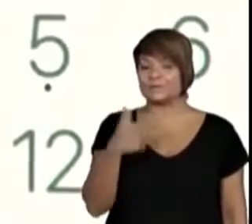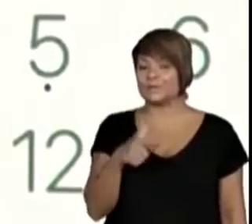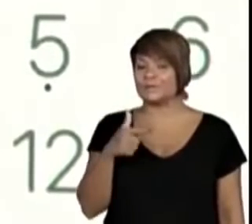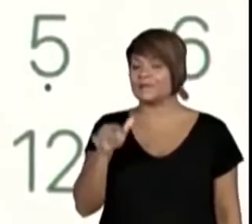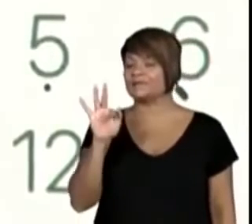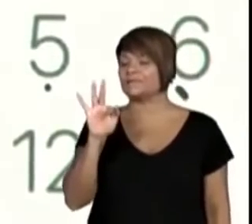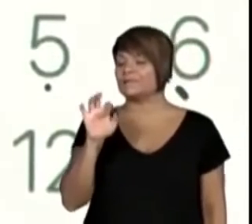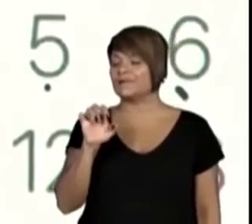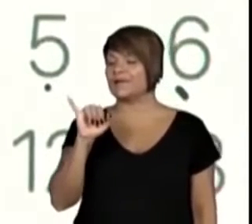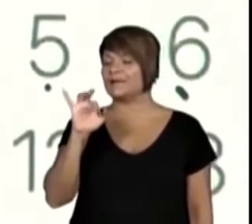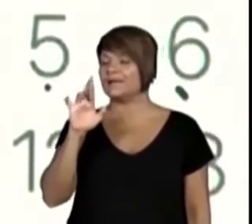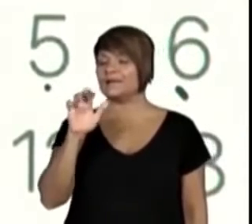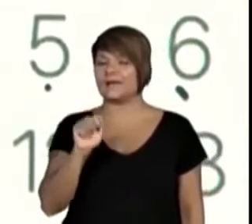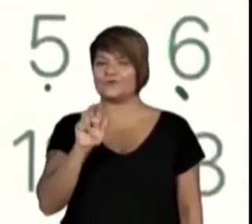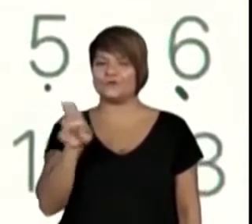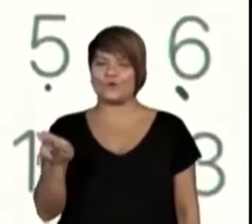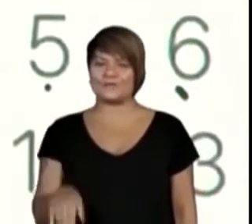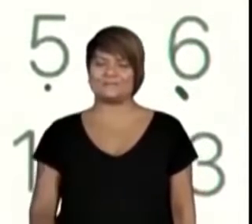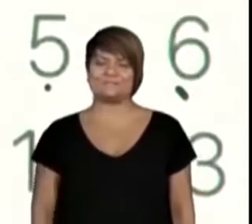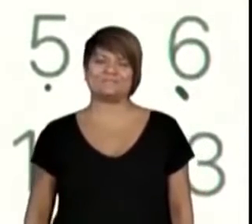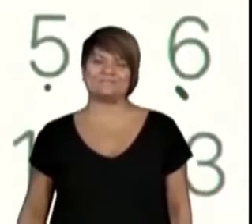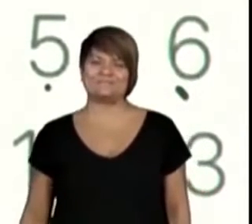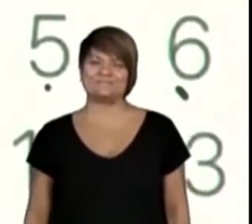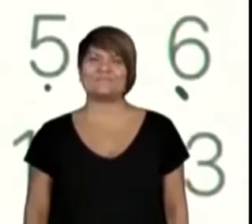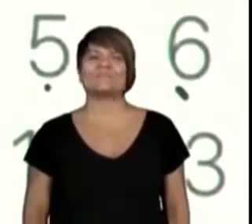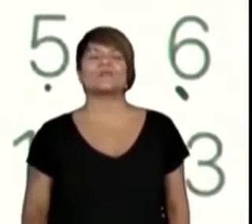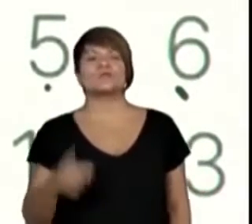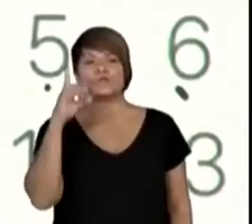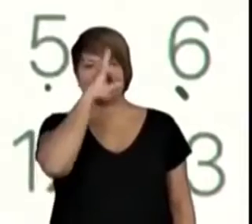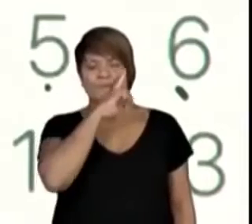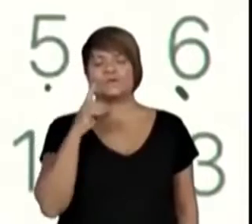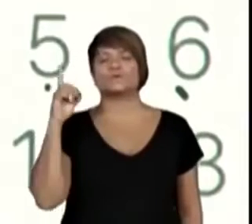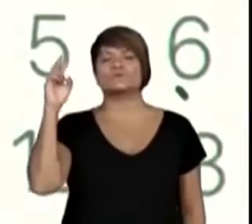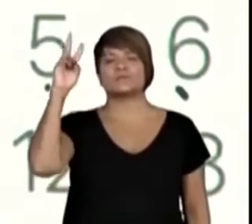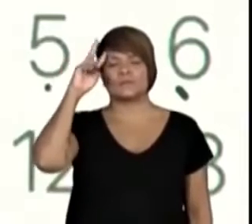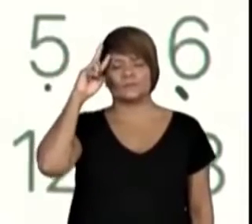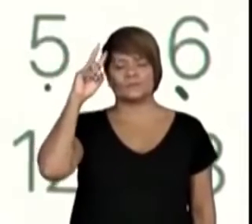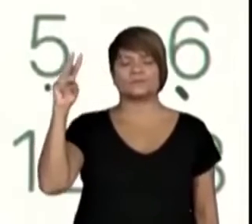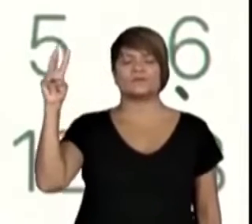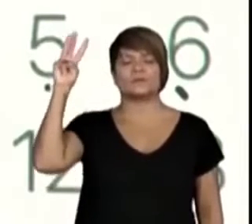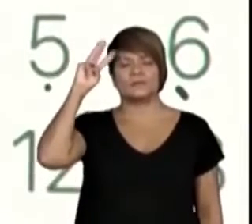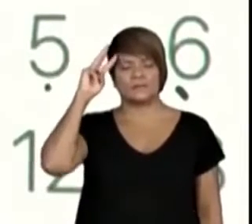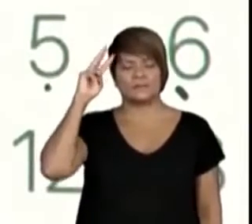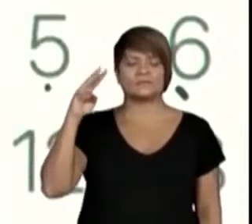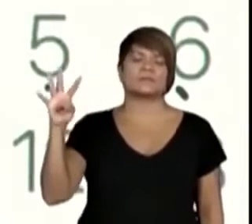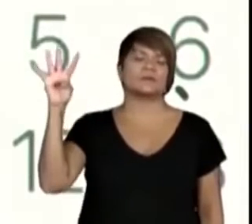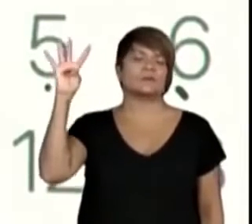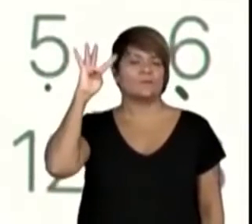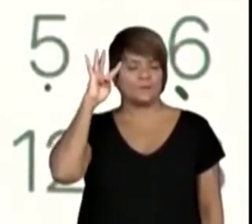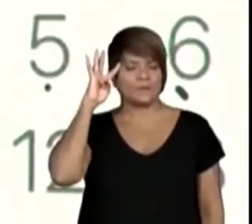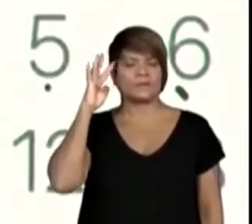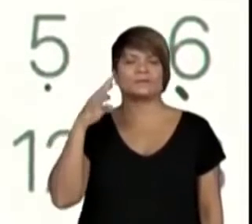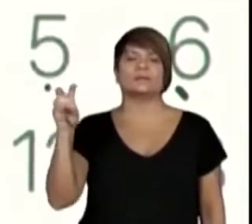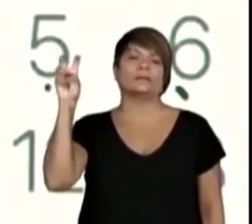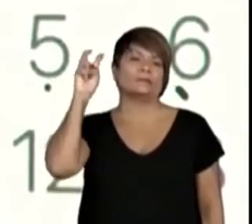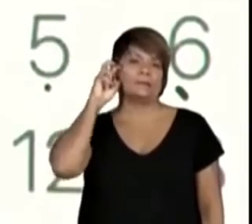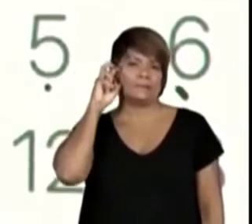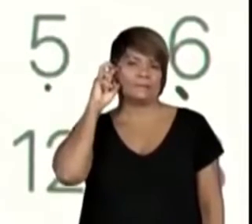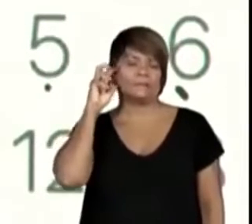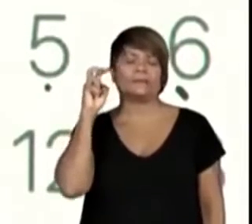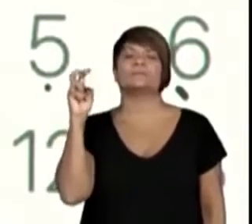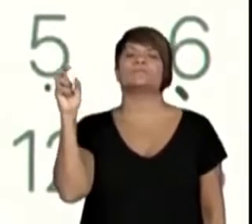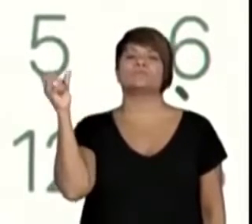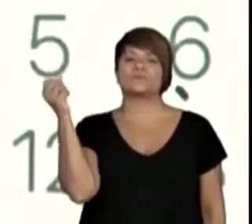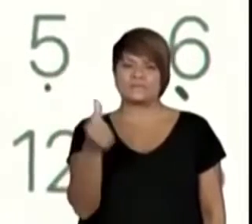no nome, tá? Então, domingo, segunda-feira, terça-feira,